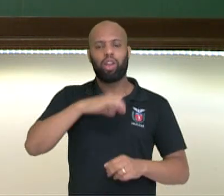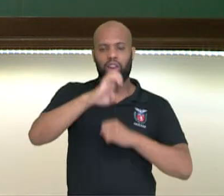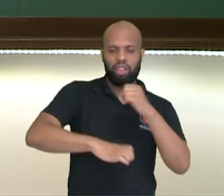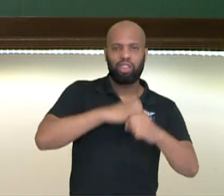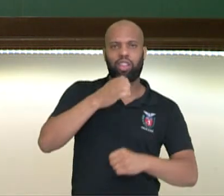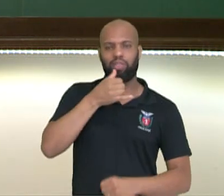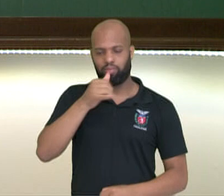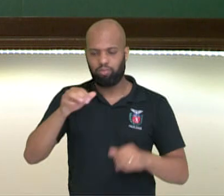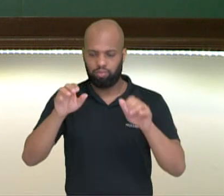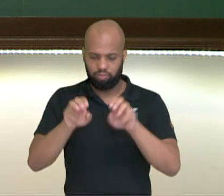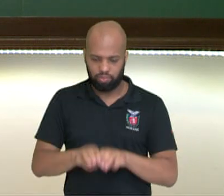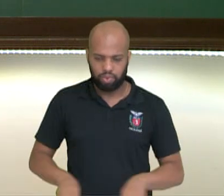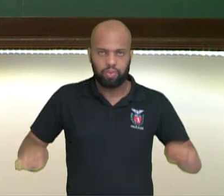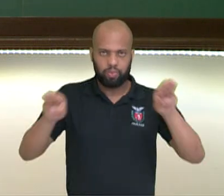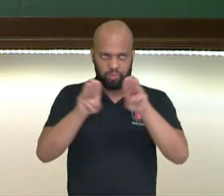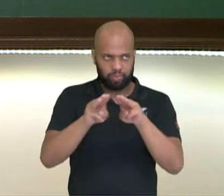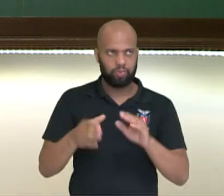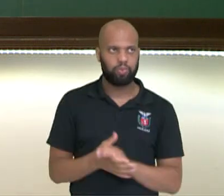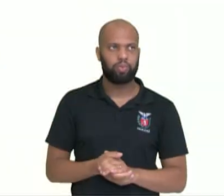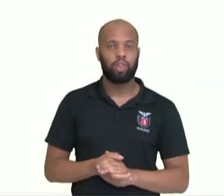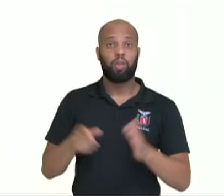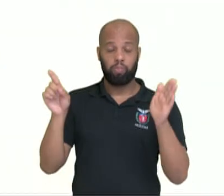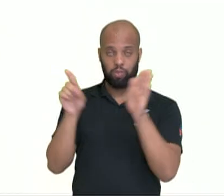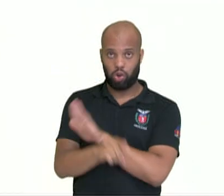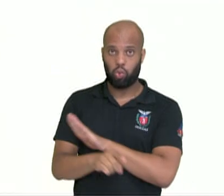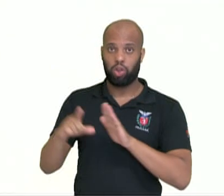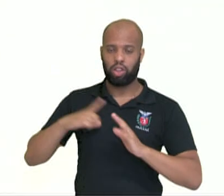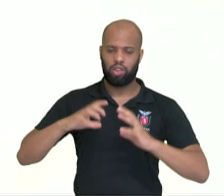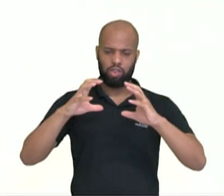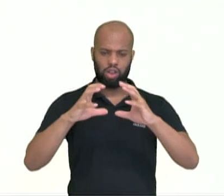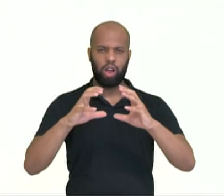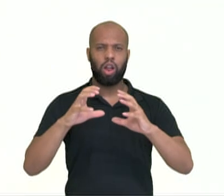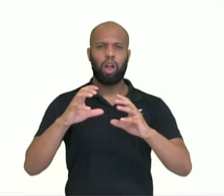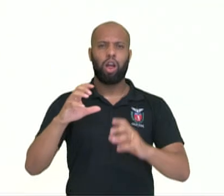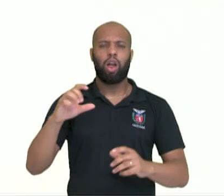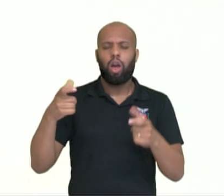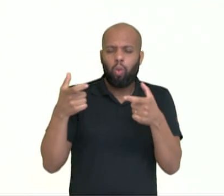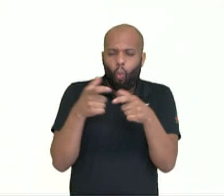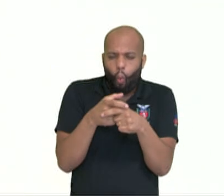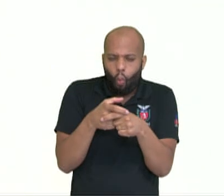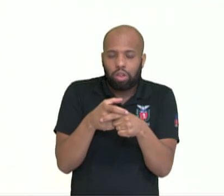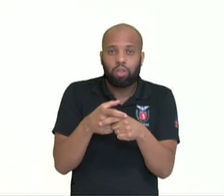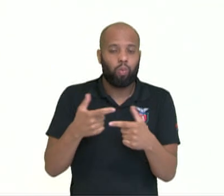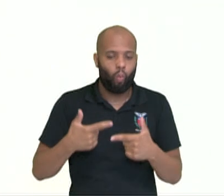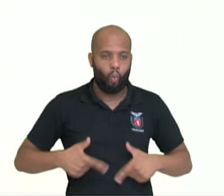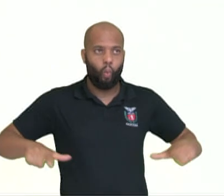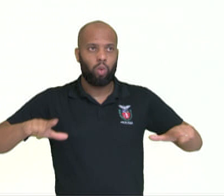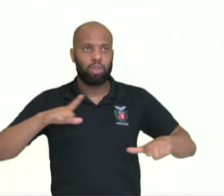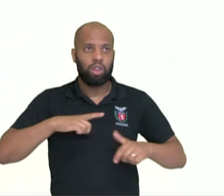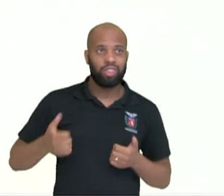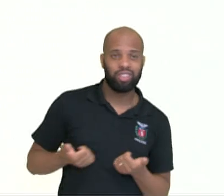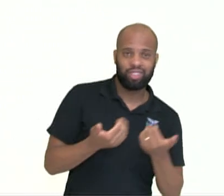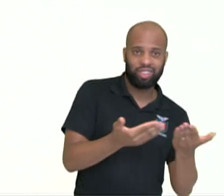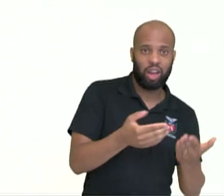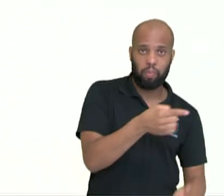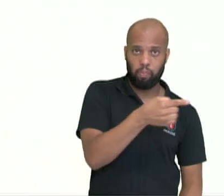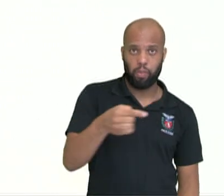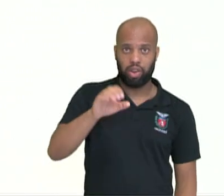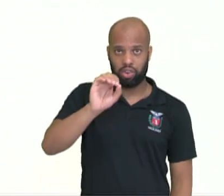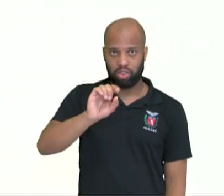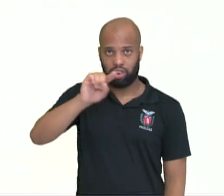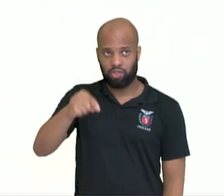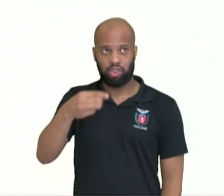Ok? Uma esfera muito pequena, neutra, recebe 0,3 coulombs de carga